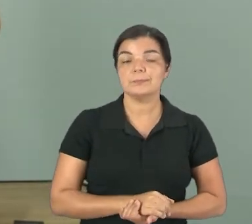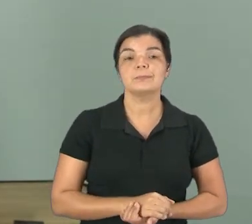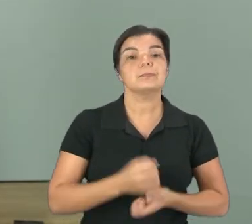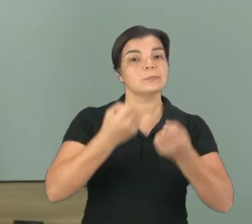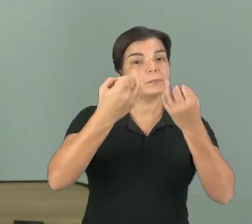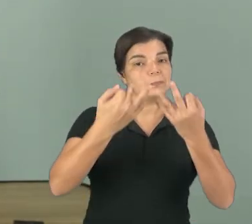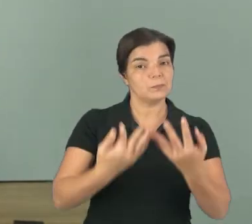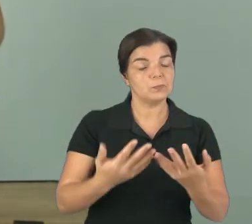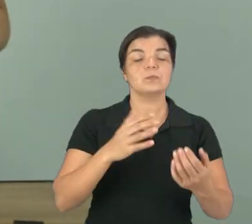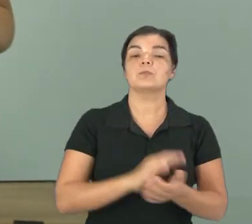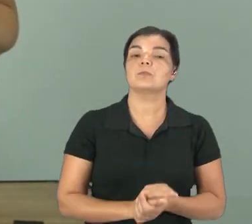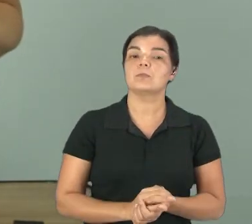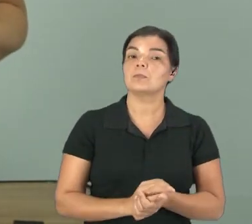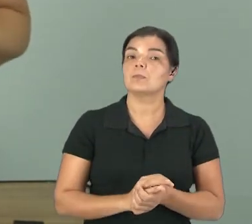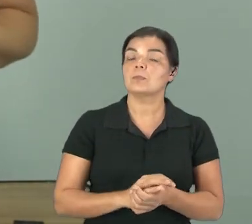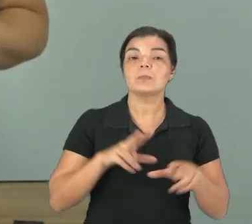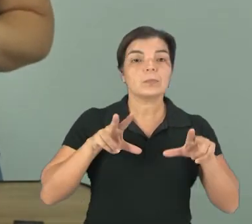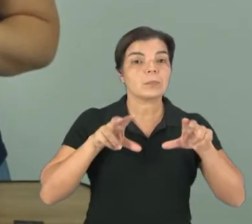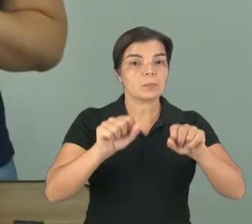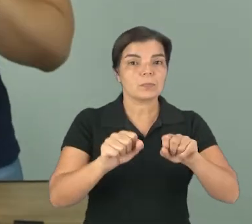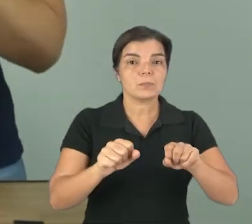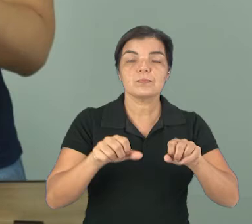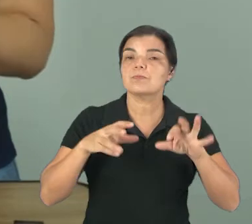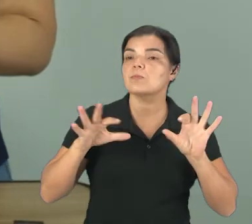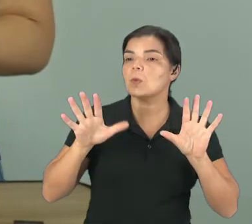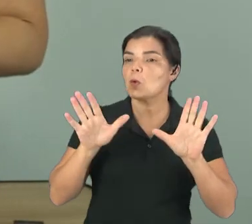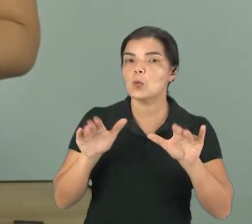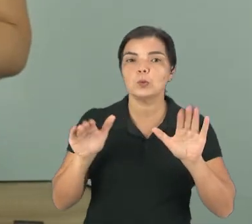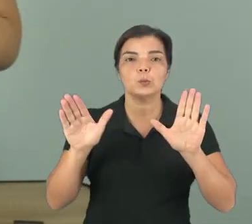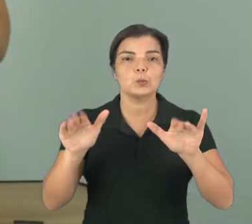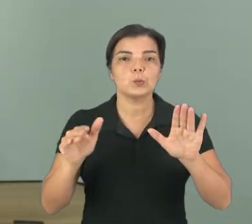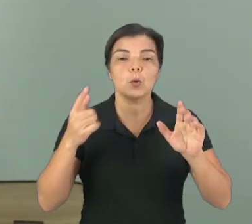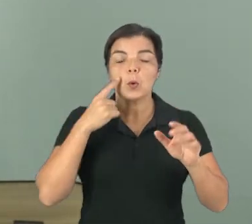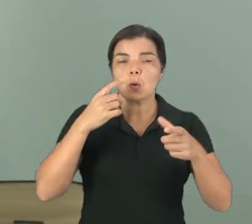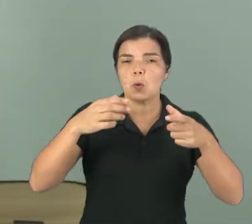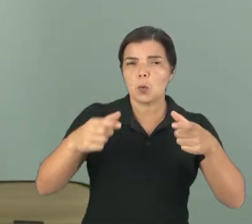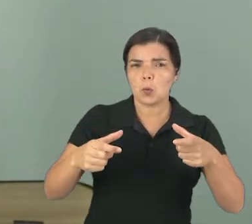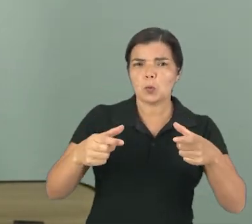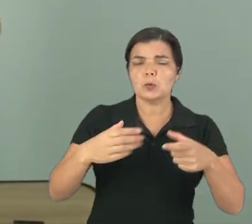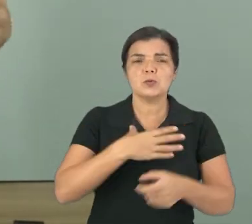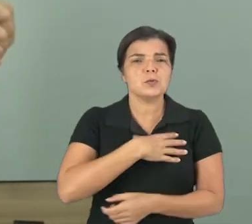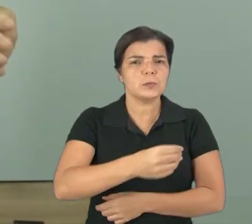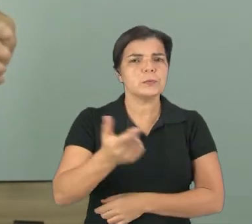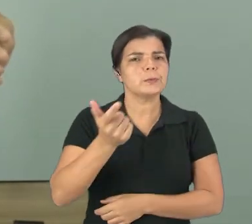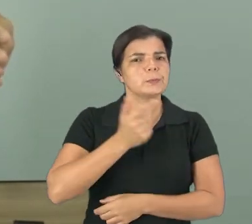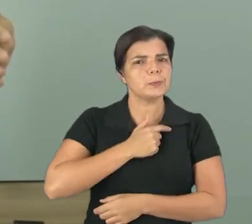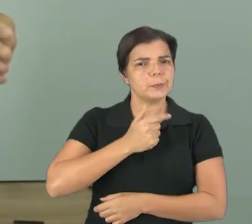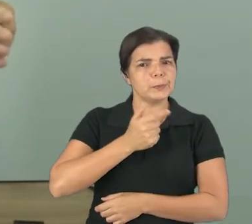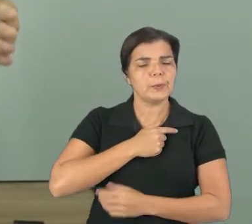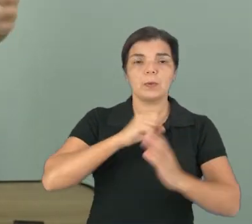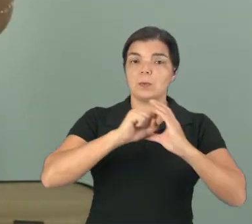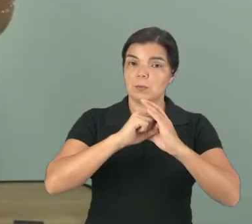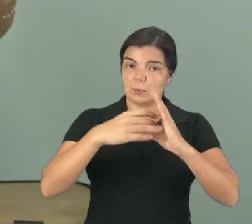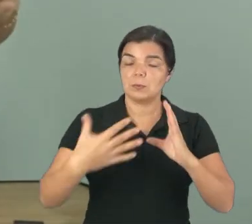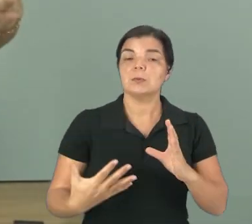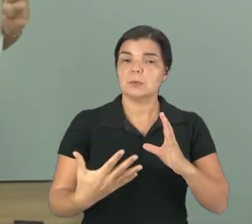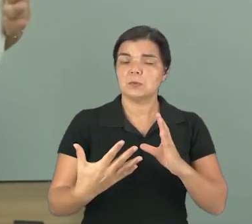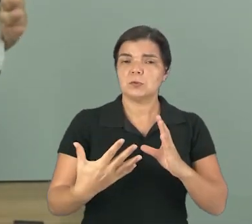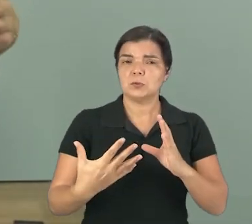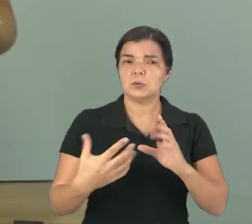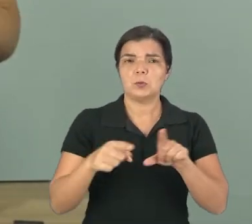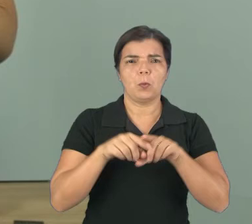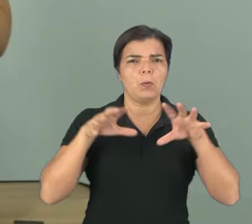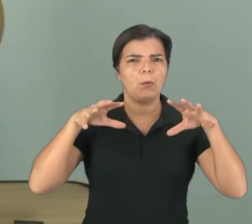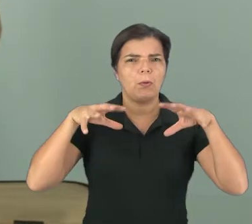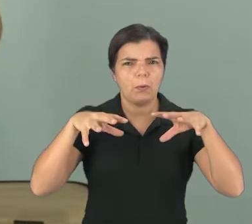fala que um dia a águia sai à caça e ela encontra um ninho com filhotes ali e ela dá uma característica, né? Ela chama eles